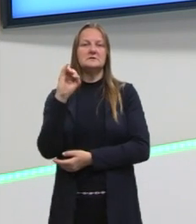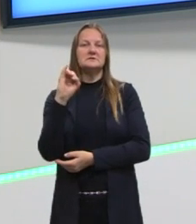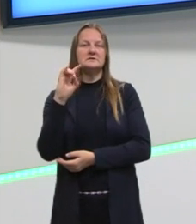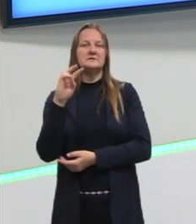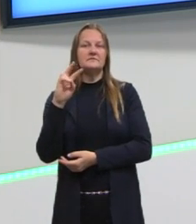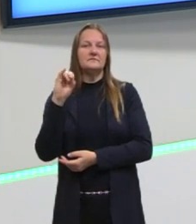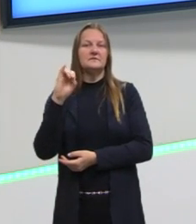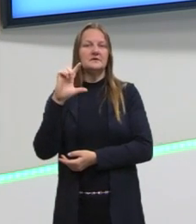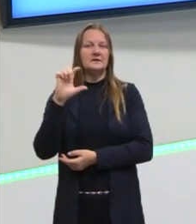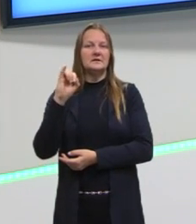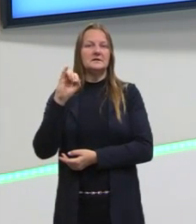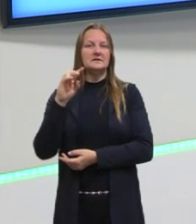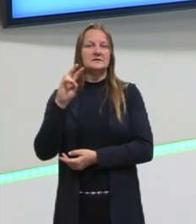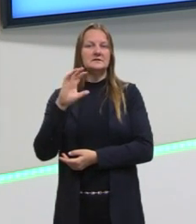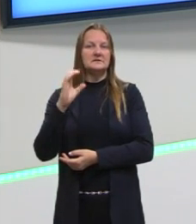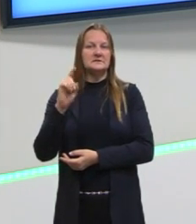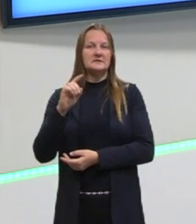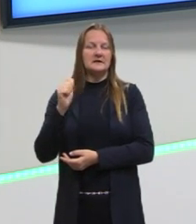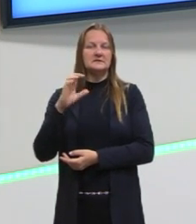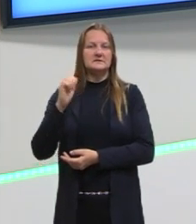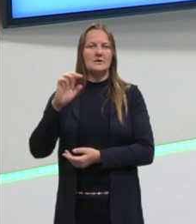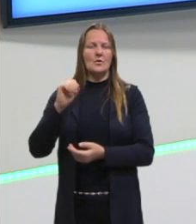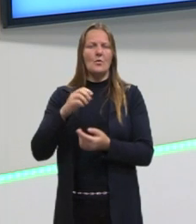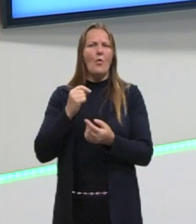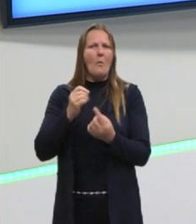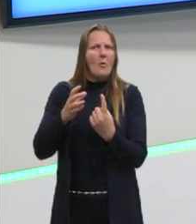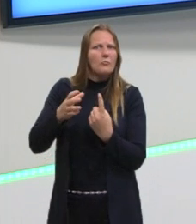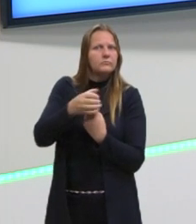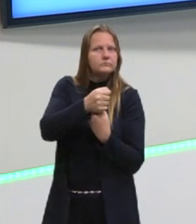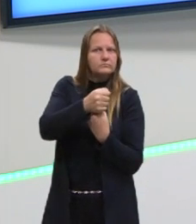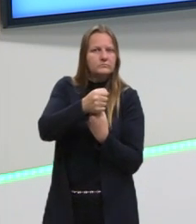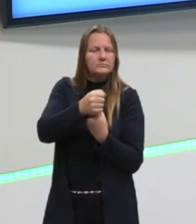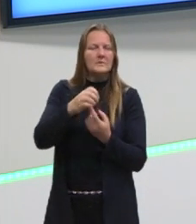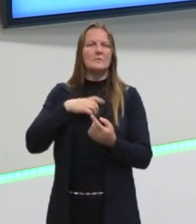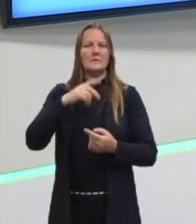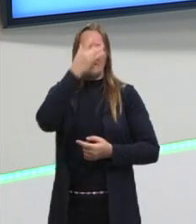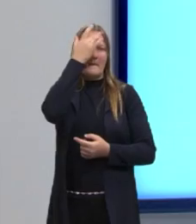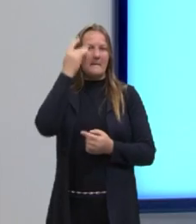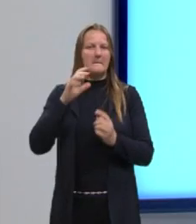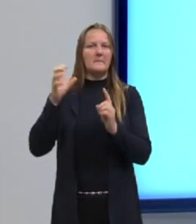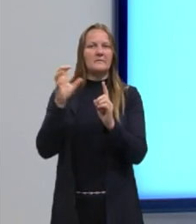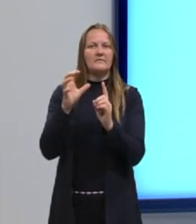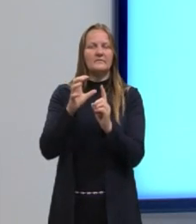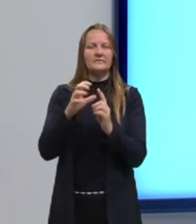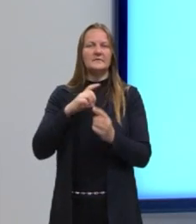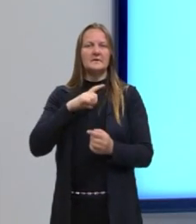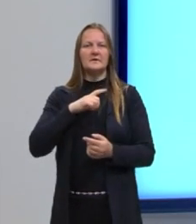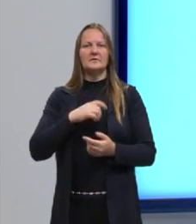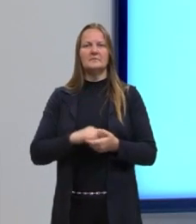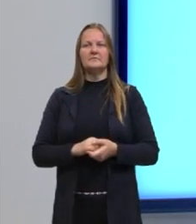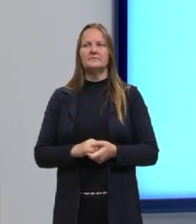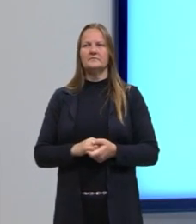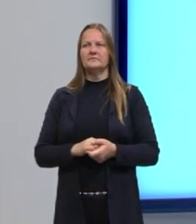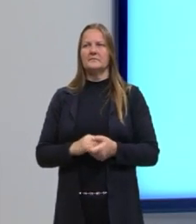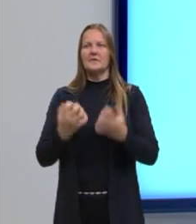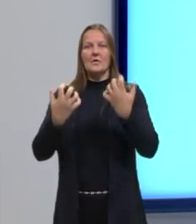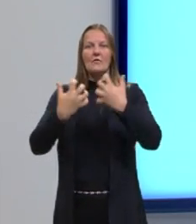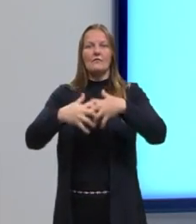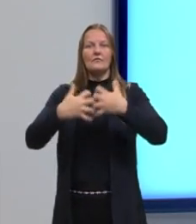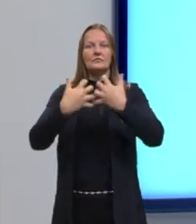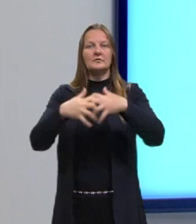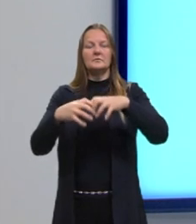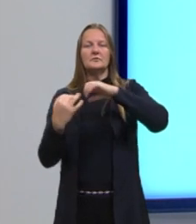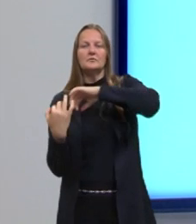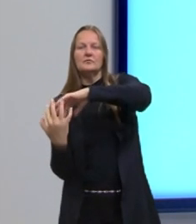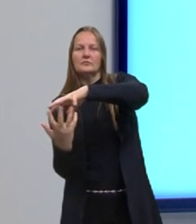e essa dominação dos humanos podemos chamar assim é influência crucial no funcionamento básico do sistema terrestre